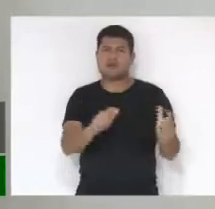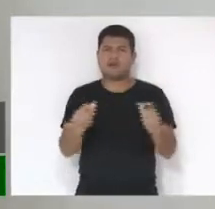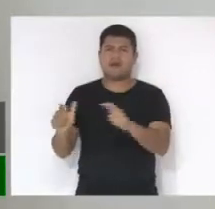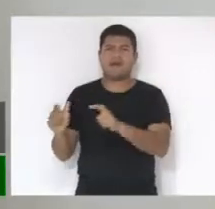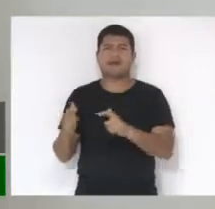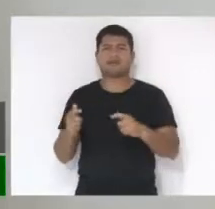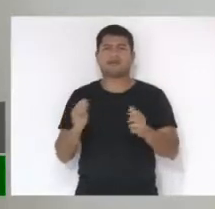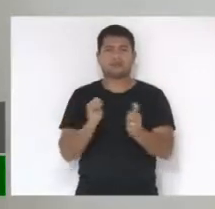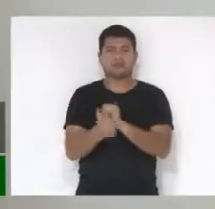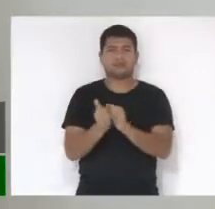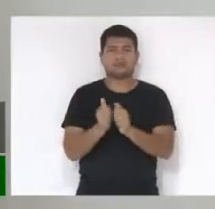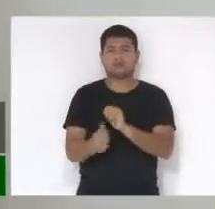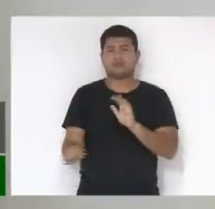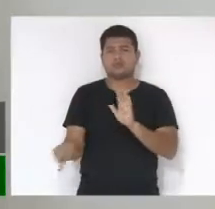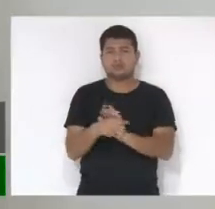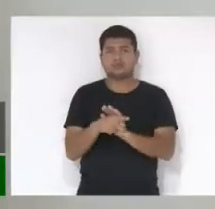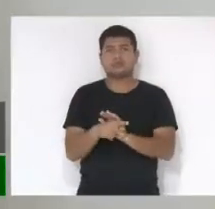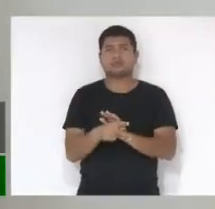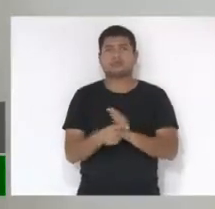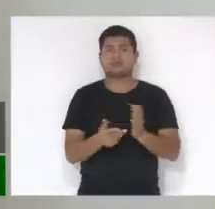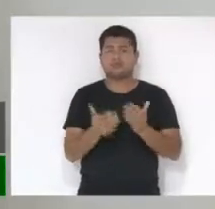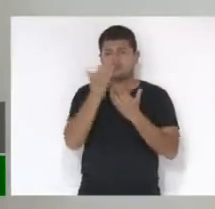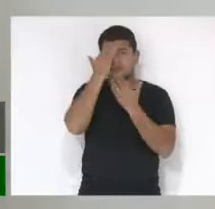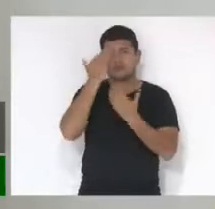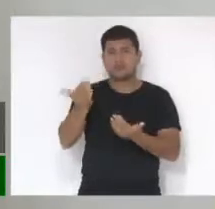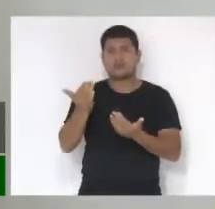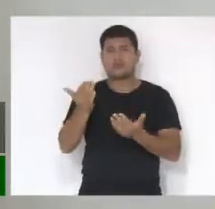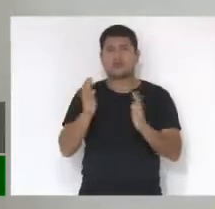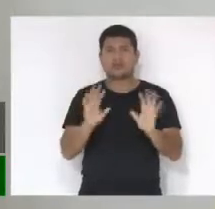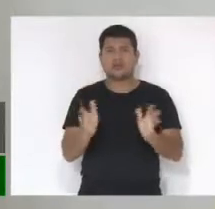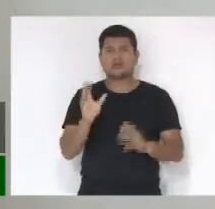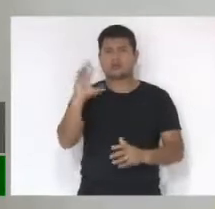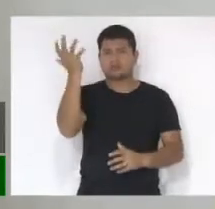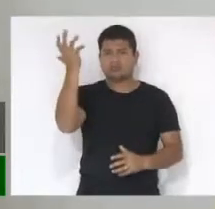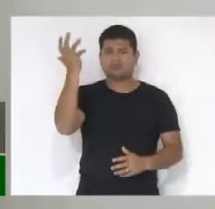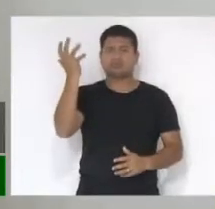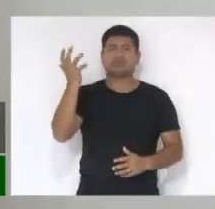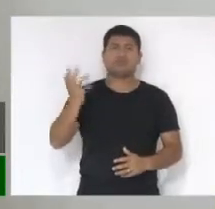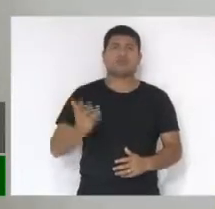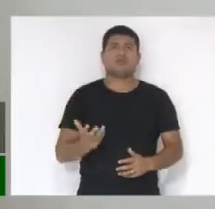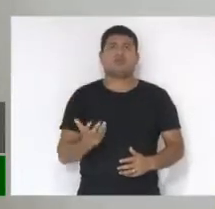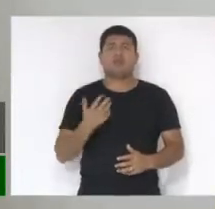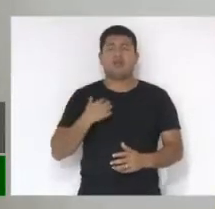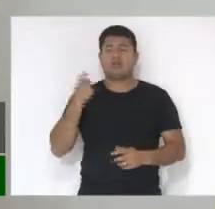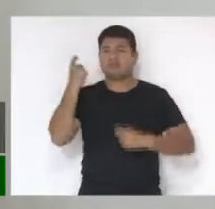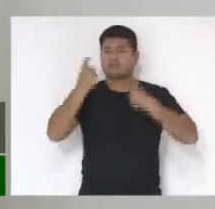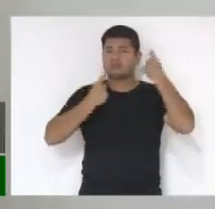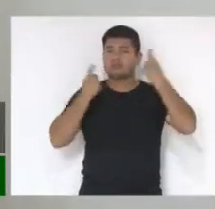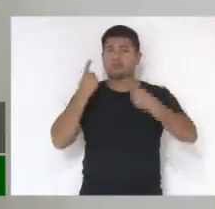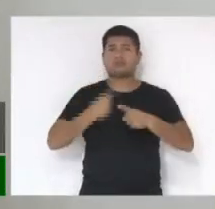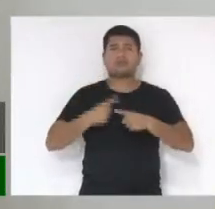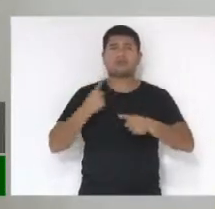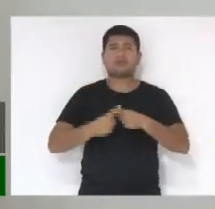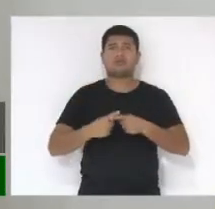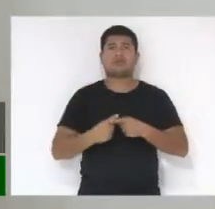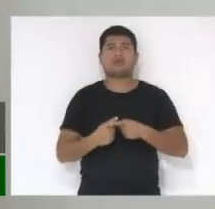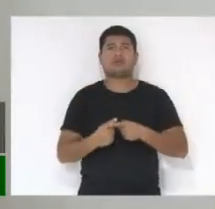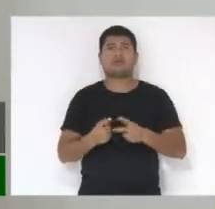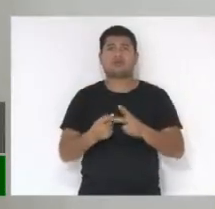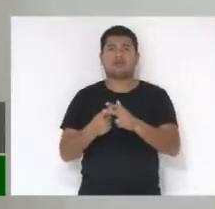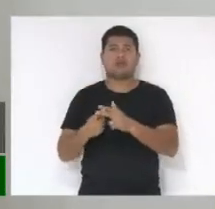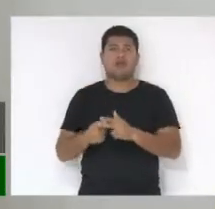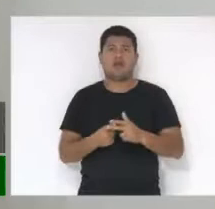também me gera, e fica aqui o meu agradecimento por estar acontecendo isso, mas me gera um pouquinho de preocupação o porquê isso não veio na reforma